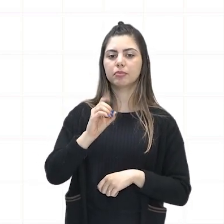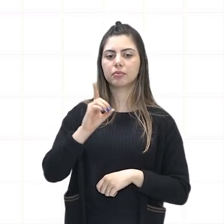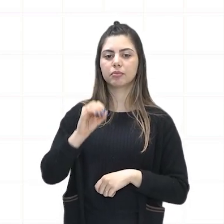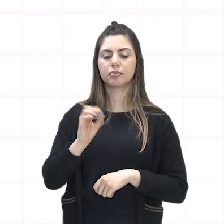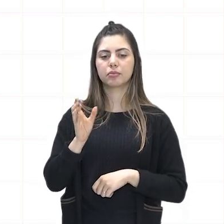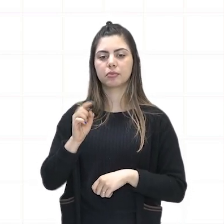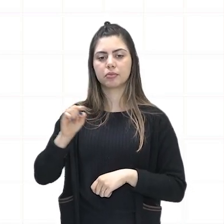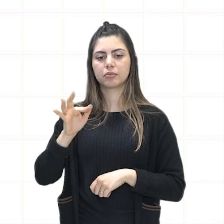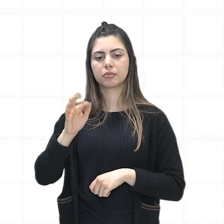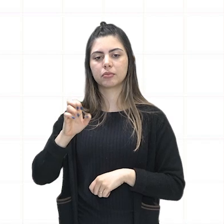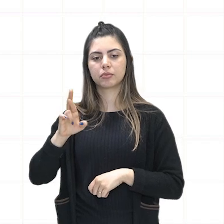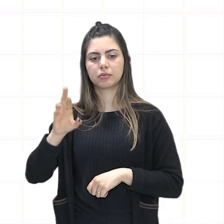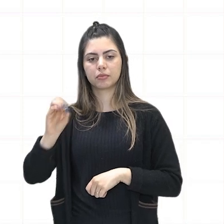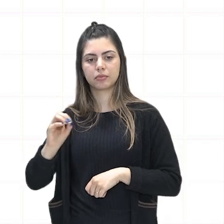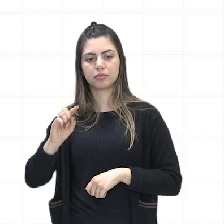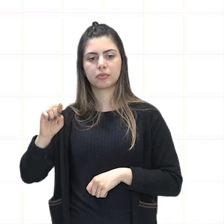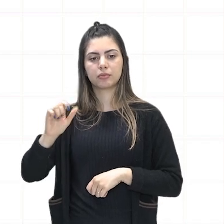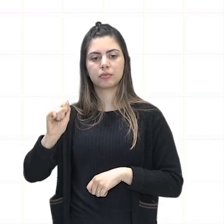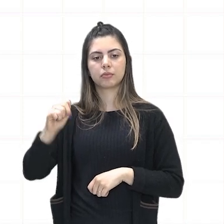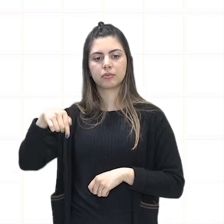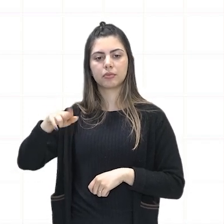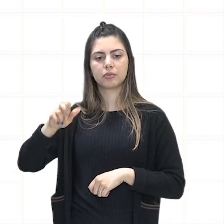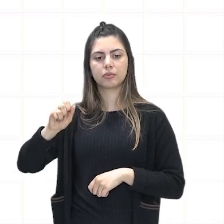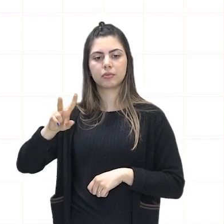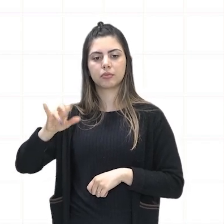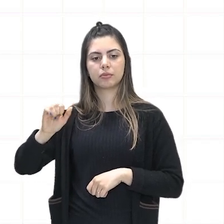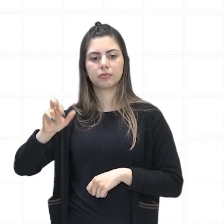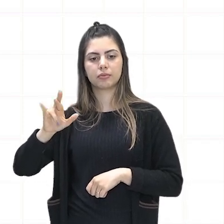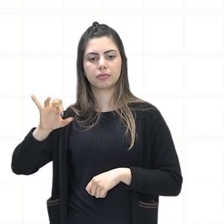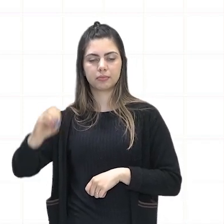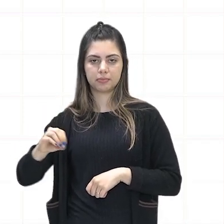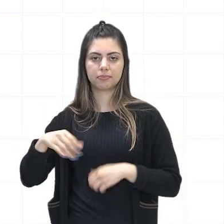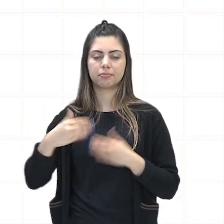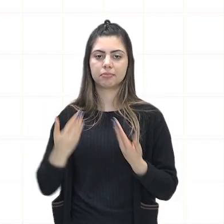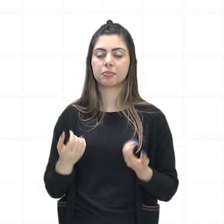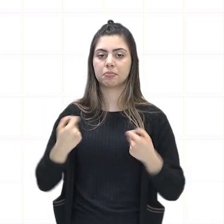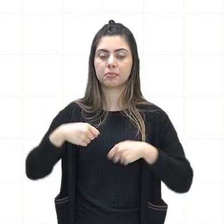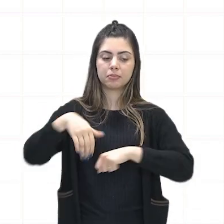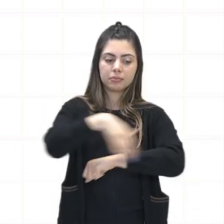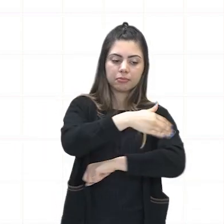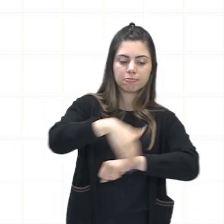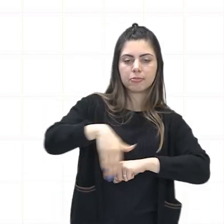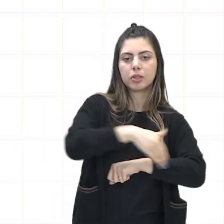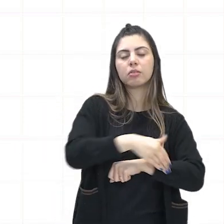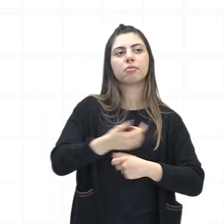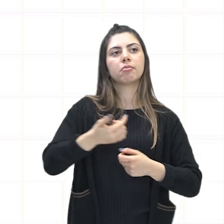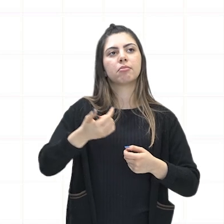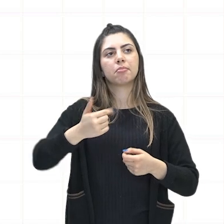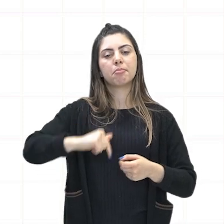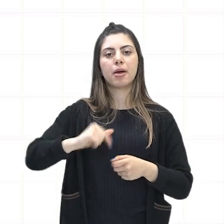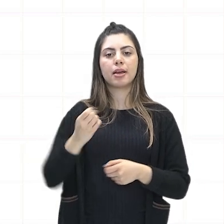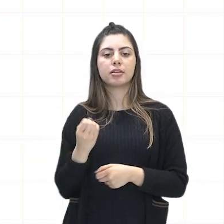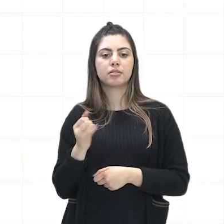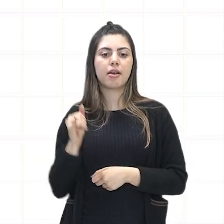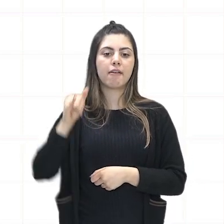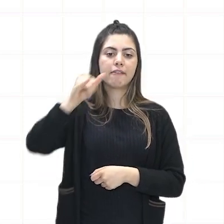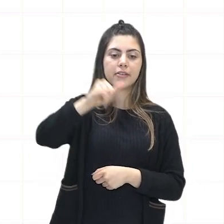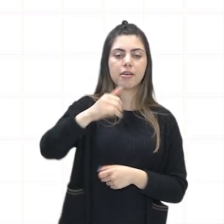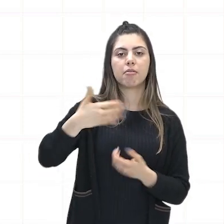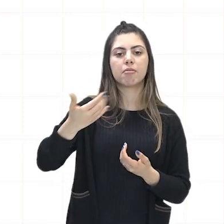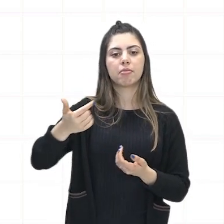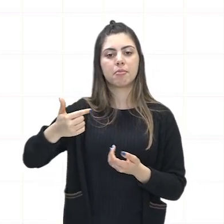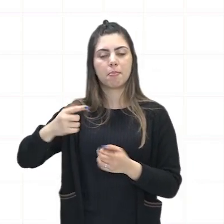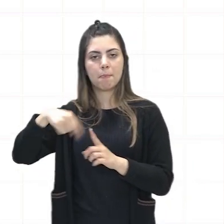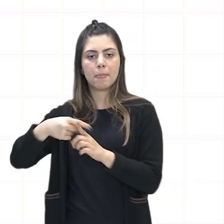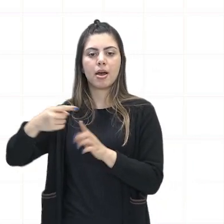rodoferroaquaviário. Né? O que significa isso? Significa que é transporte por rodovias e por hidrovias de maneira integrada,